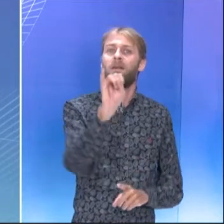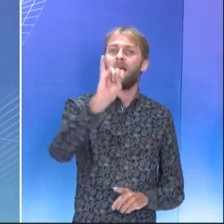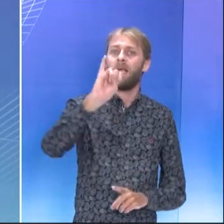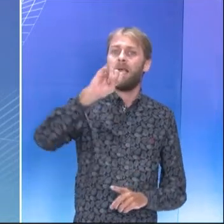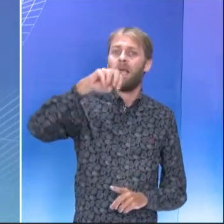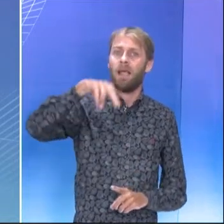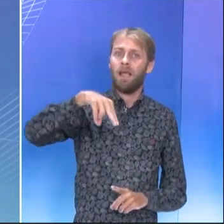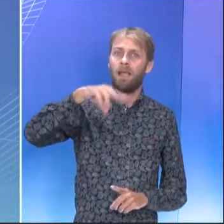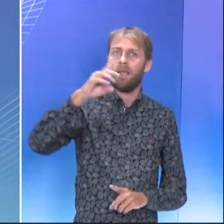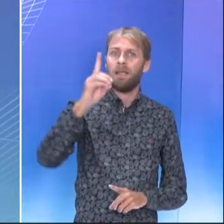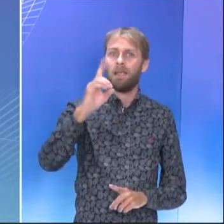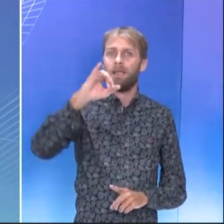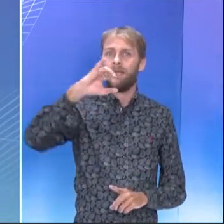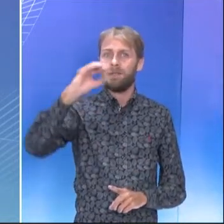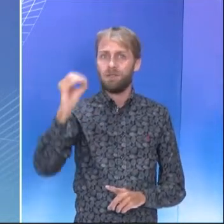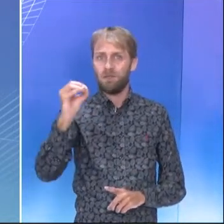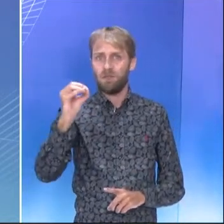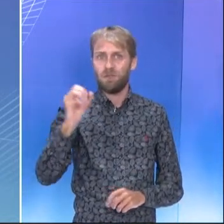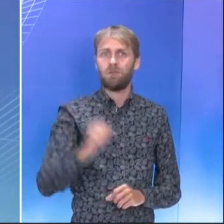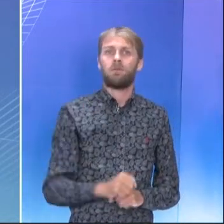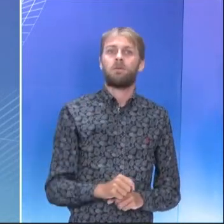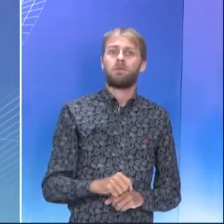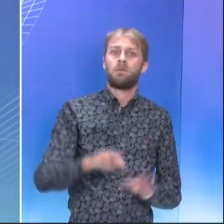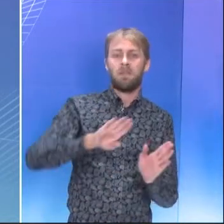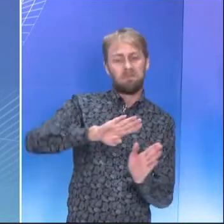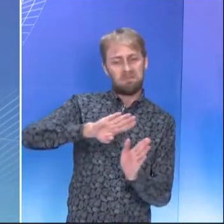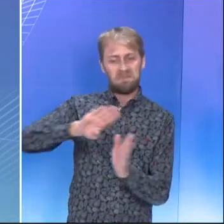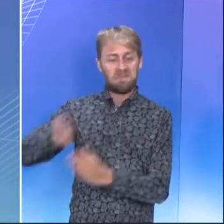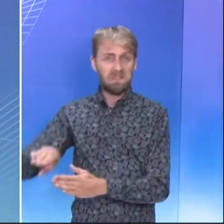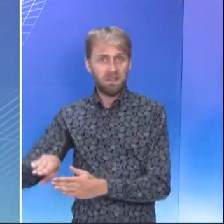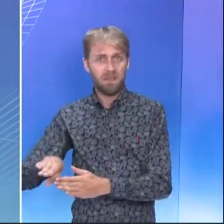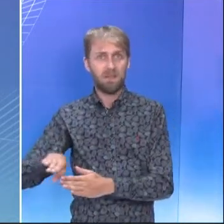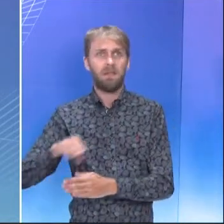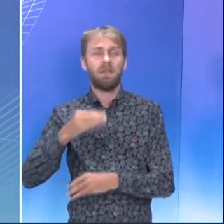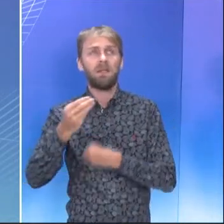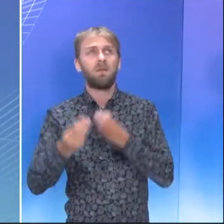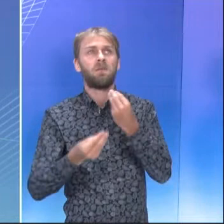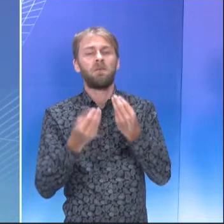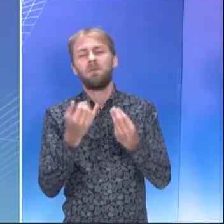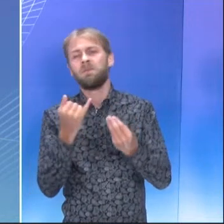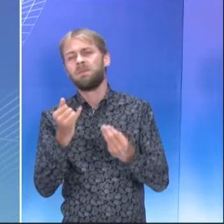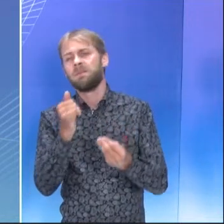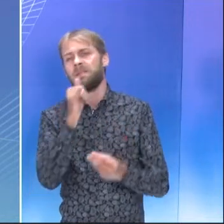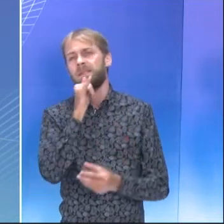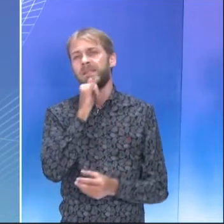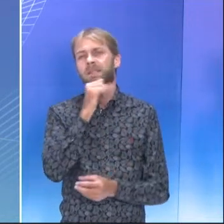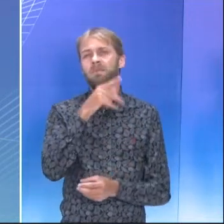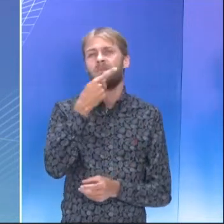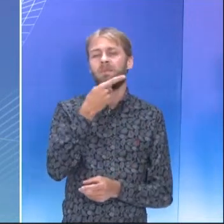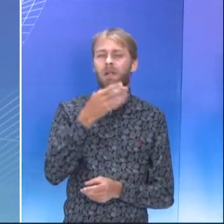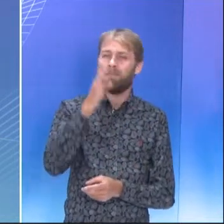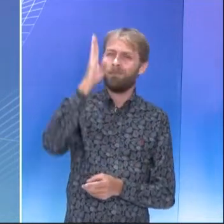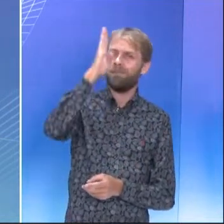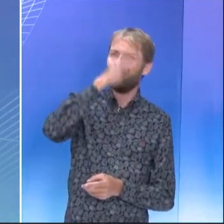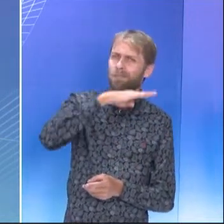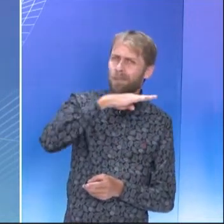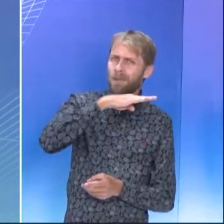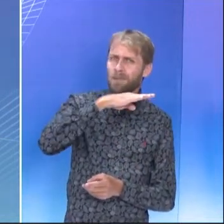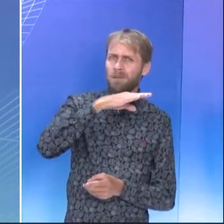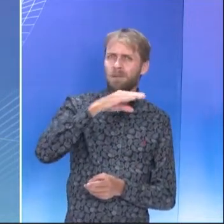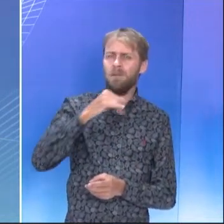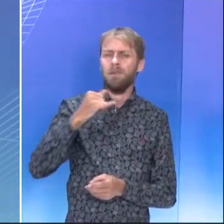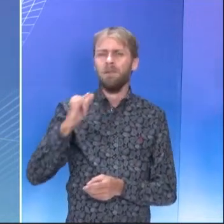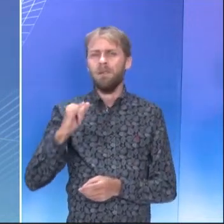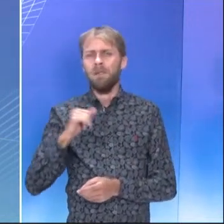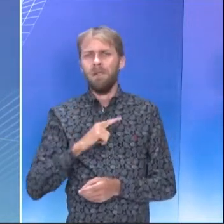ar pejorativo e etnocêntrico, né? Como se outras civilizações, outras comunidades tivessem um grau